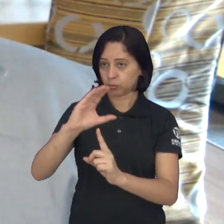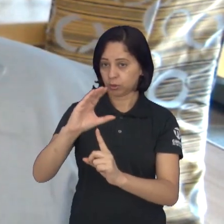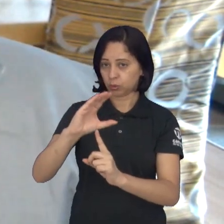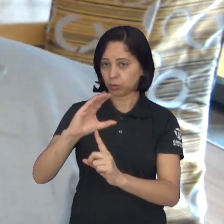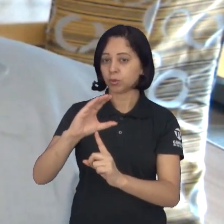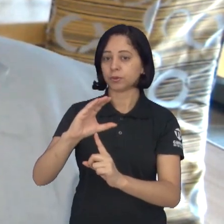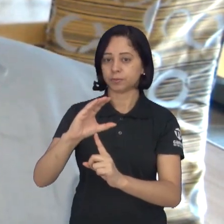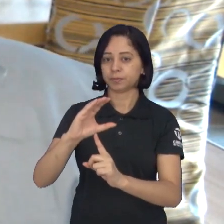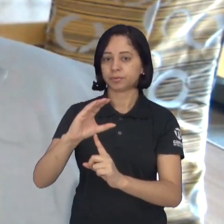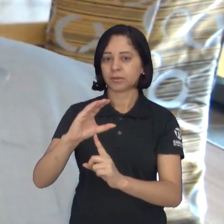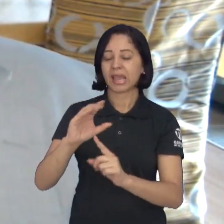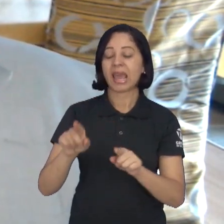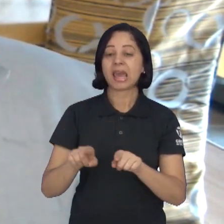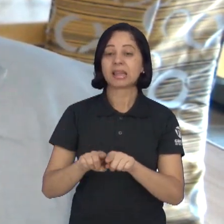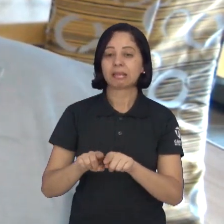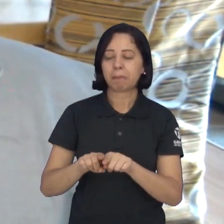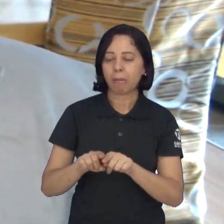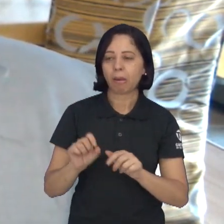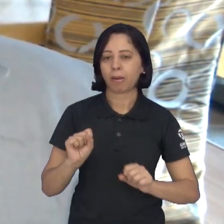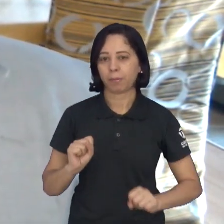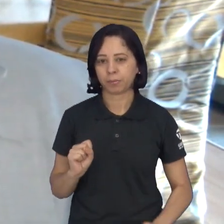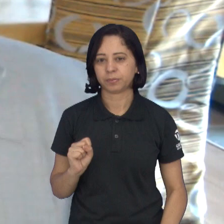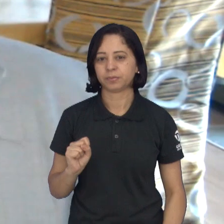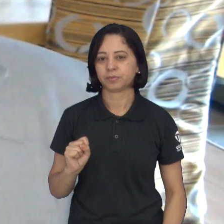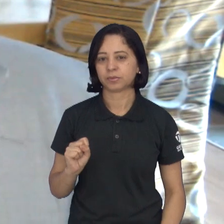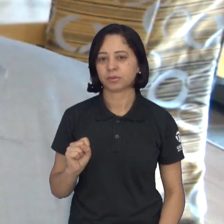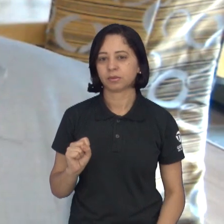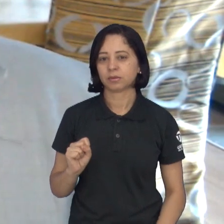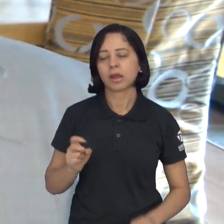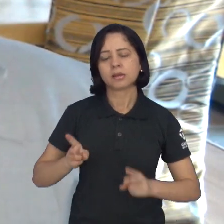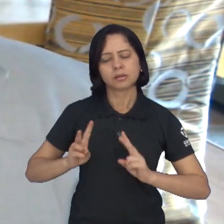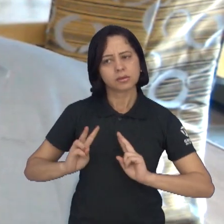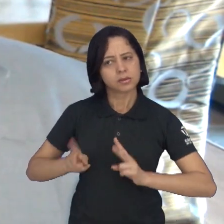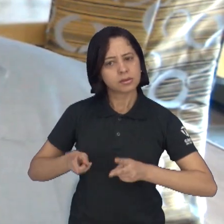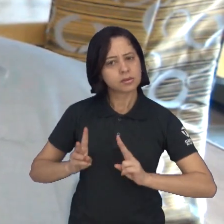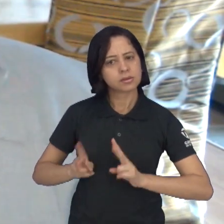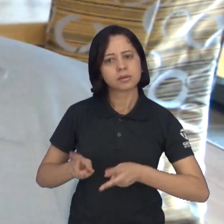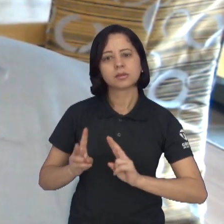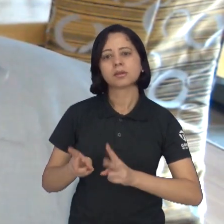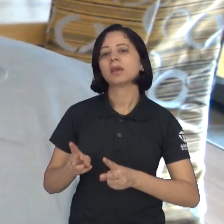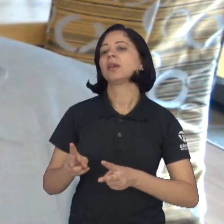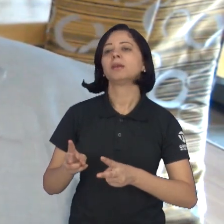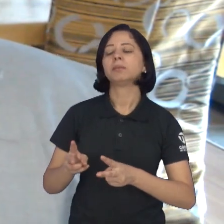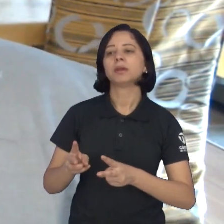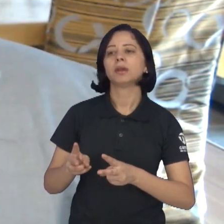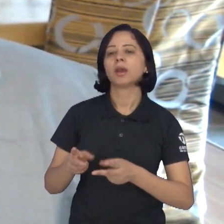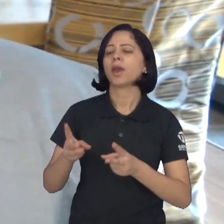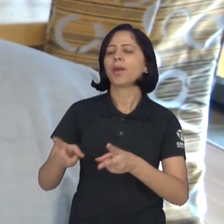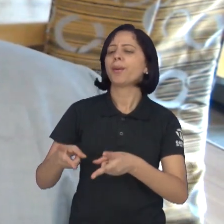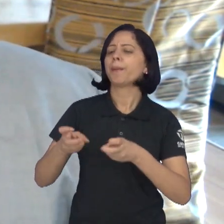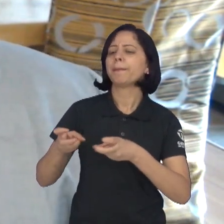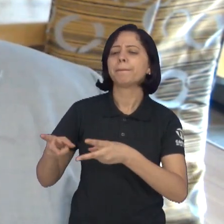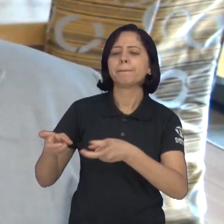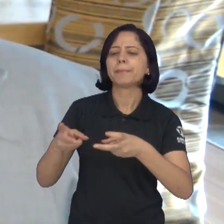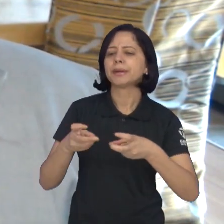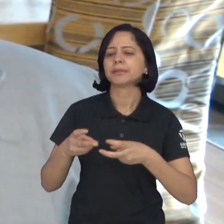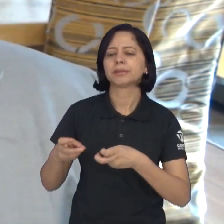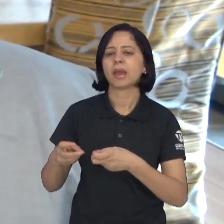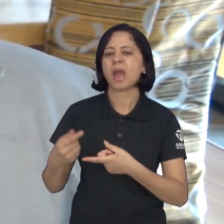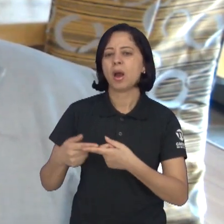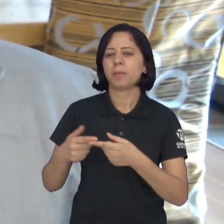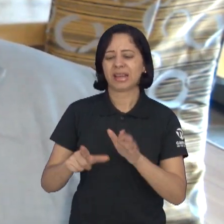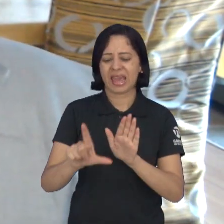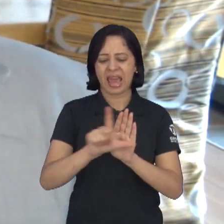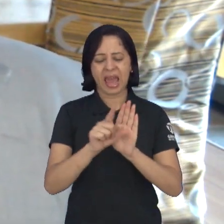Consumidor. Entretanto, é presente, né, uma barreira visível justamente porque uma